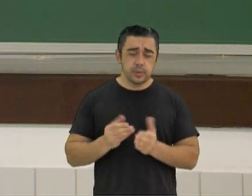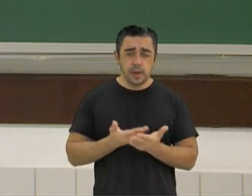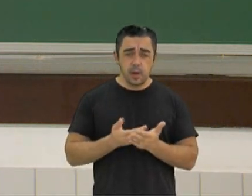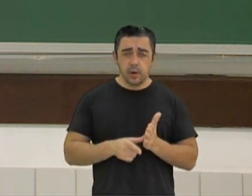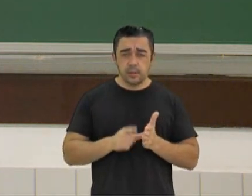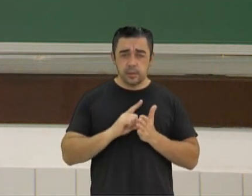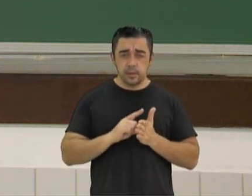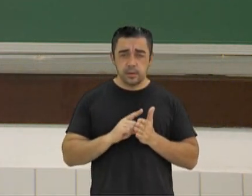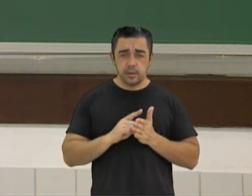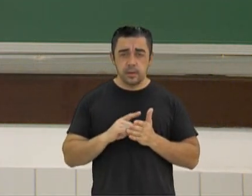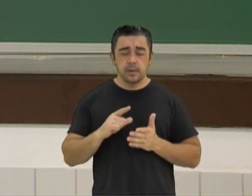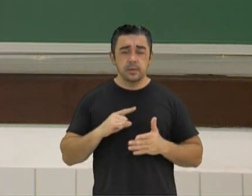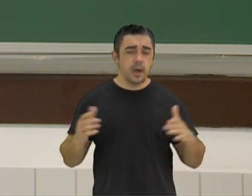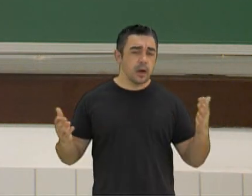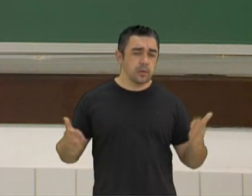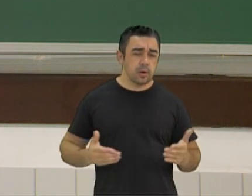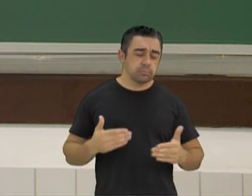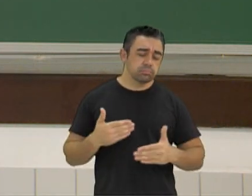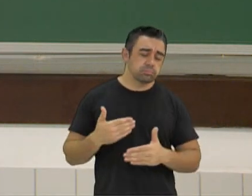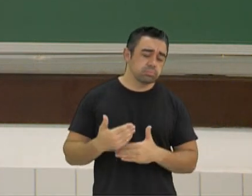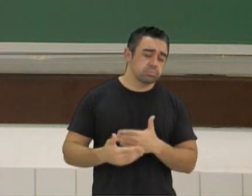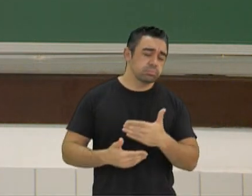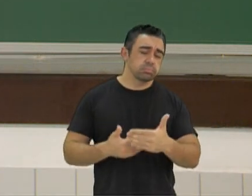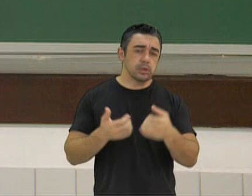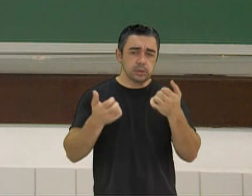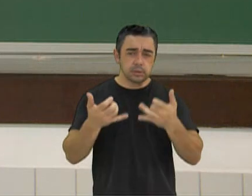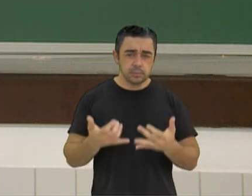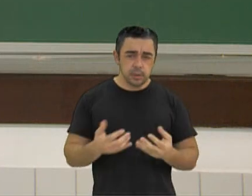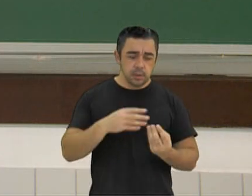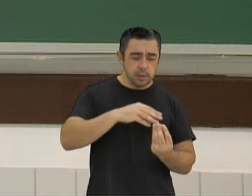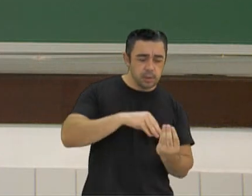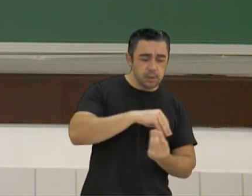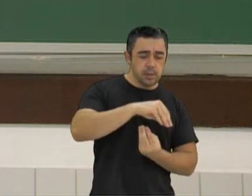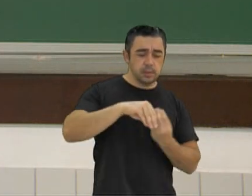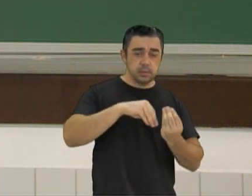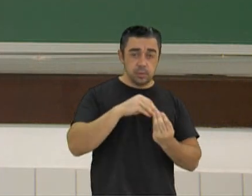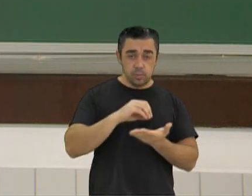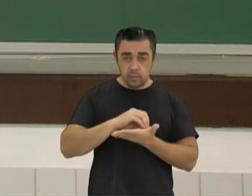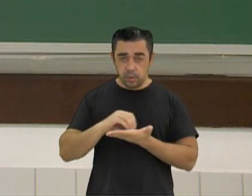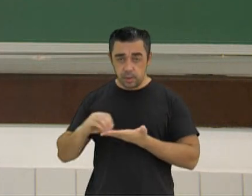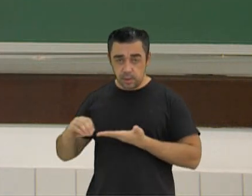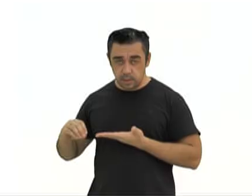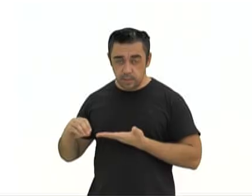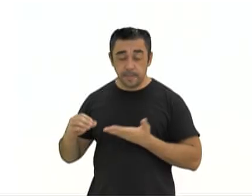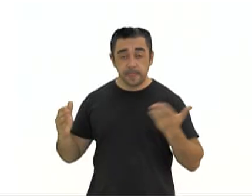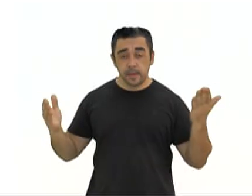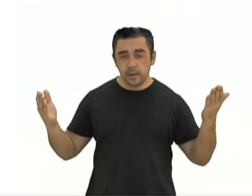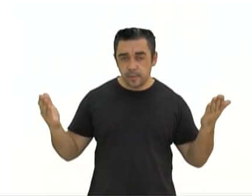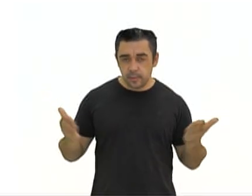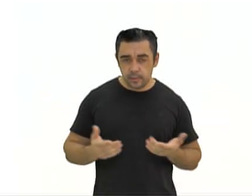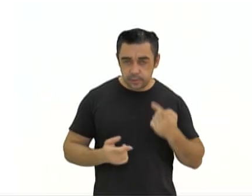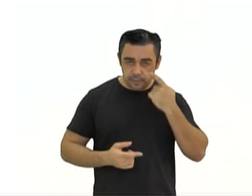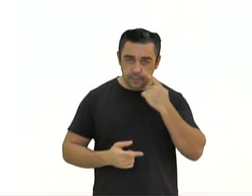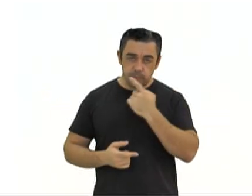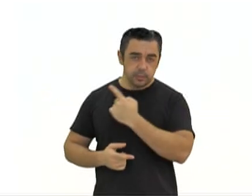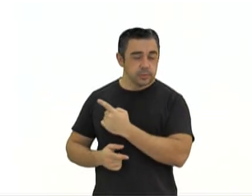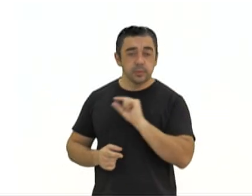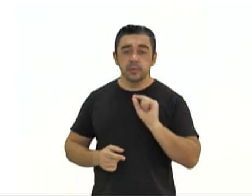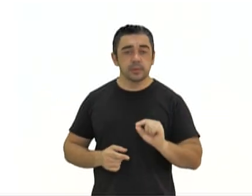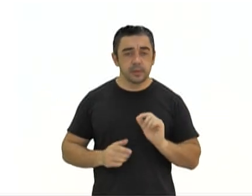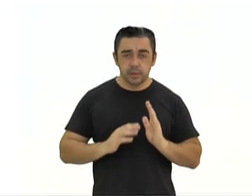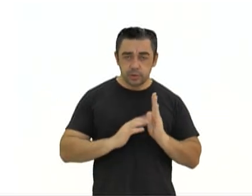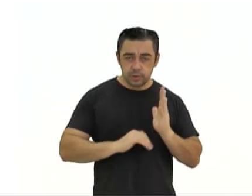aí numa vibe, certo? Trabalhando as reações orgânicas, ok? E hoje, então, foi a vez da reação